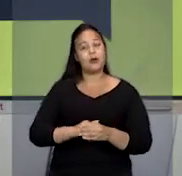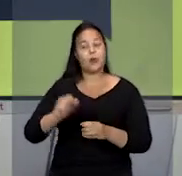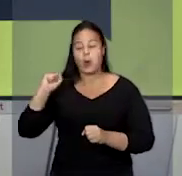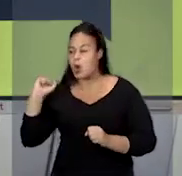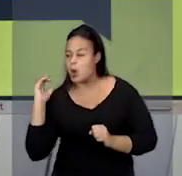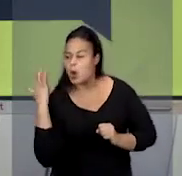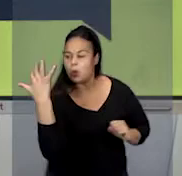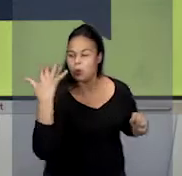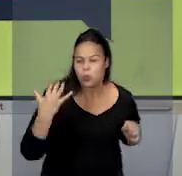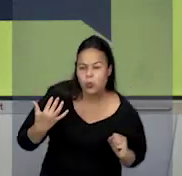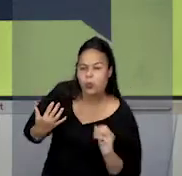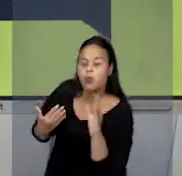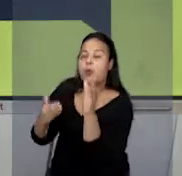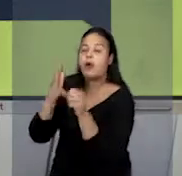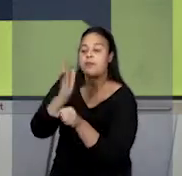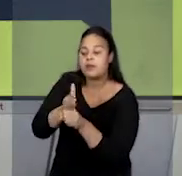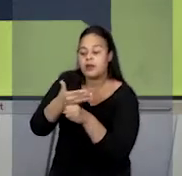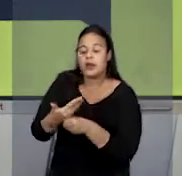nome de